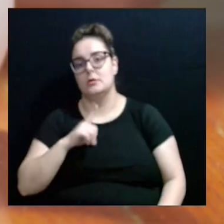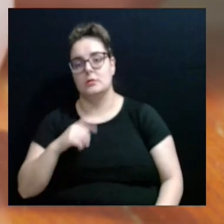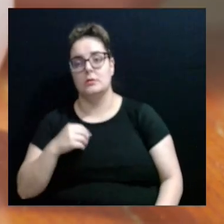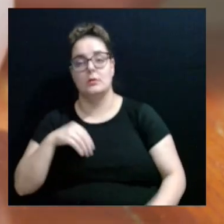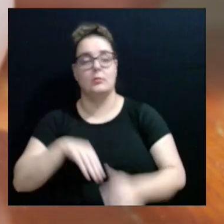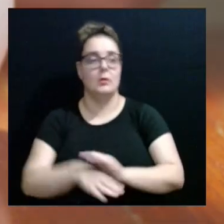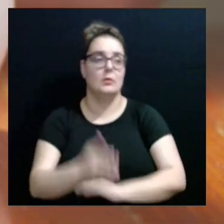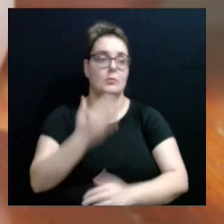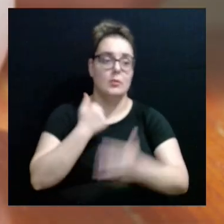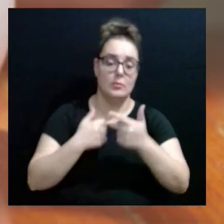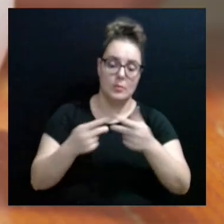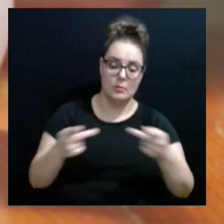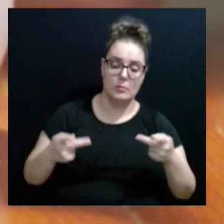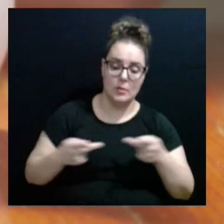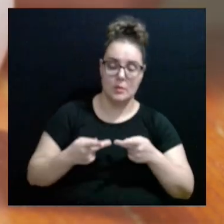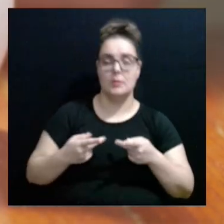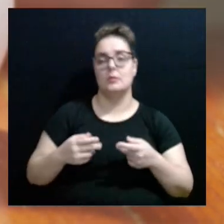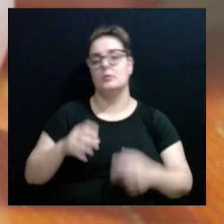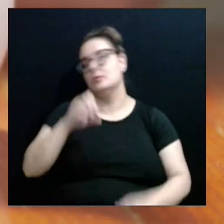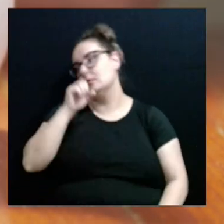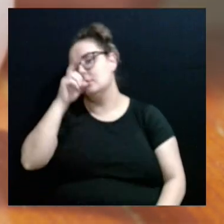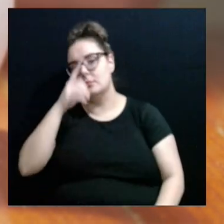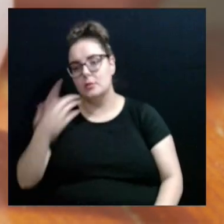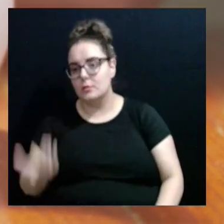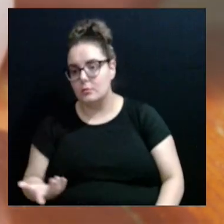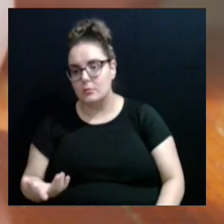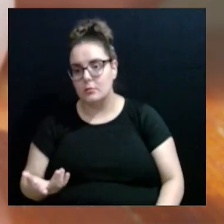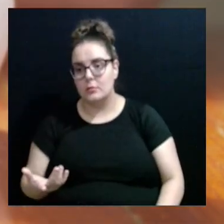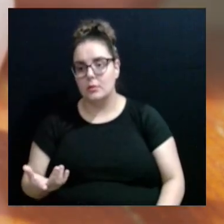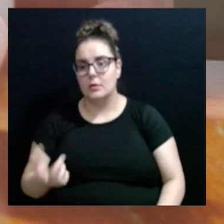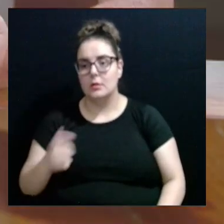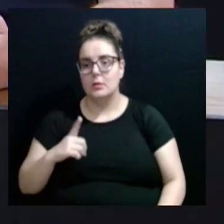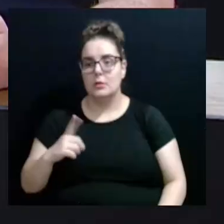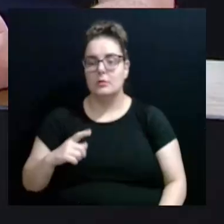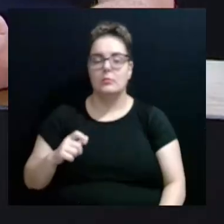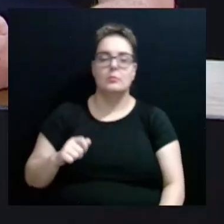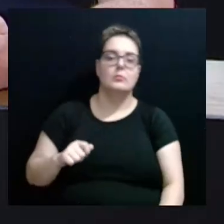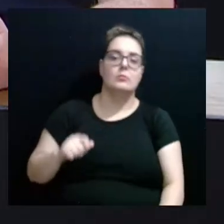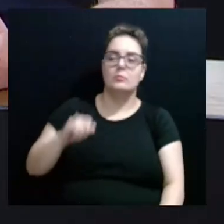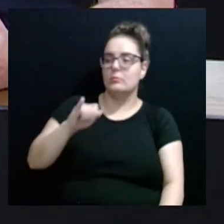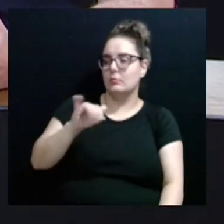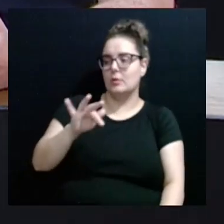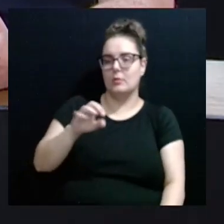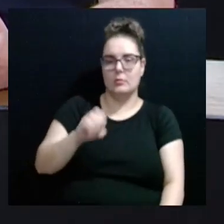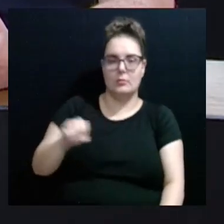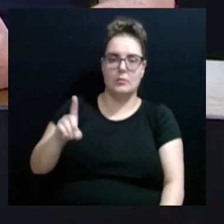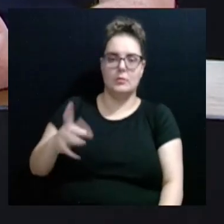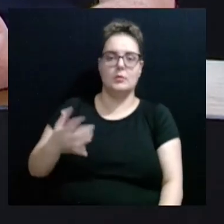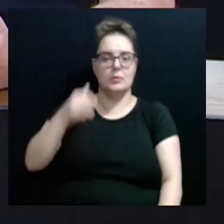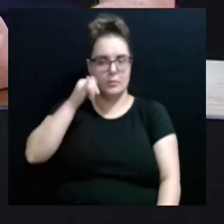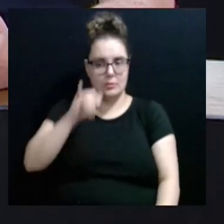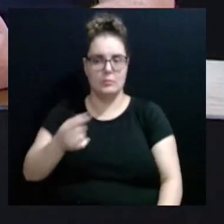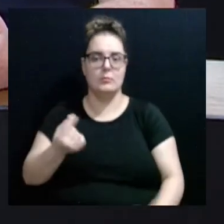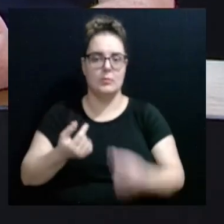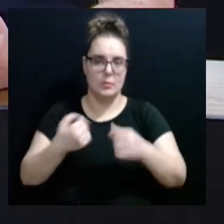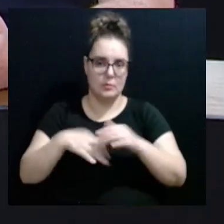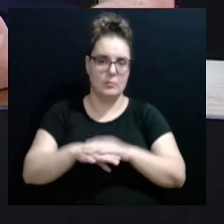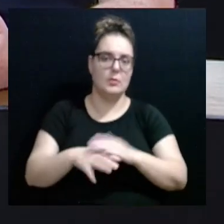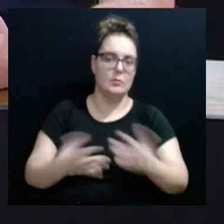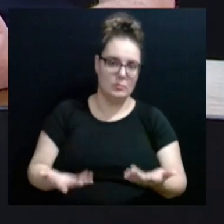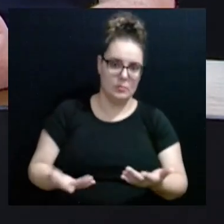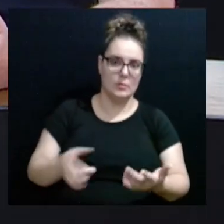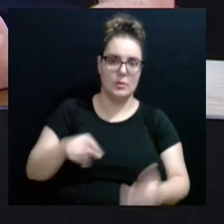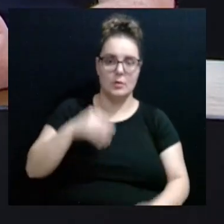às vezes num iFood da vida, você evita um pouco para que sobre esse recurso. Eu tenho uma experiência, por